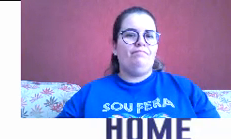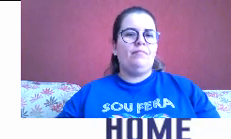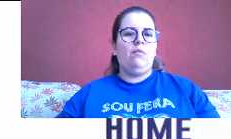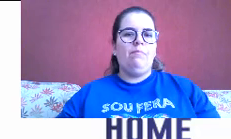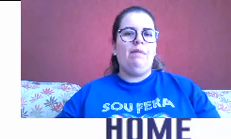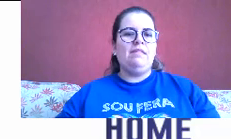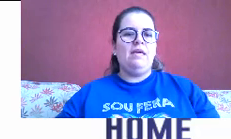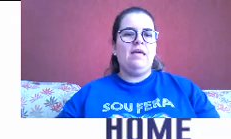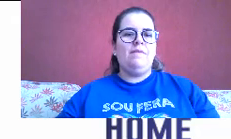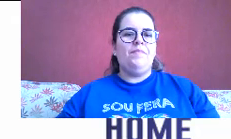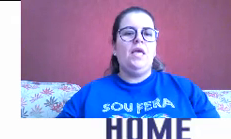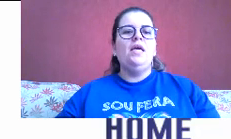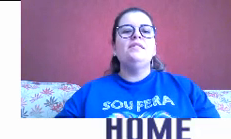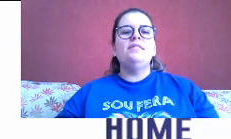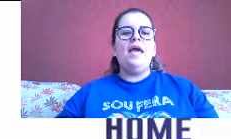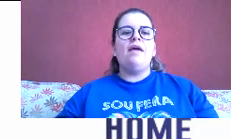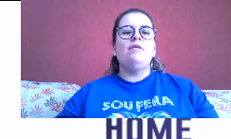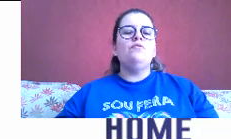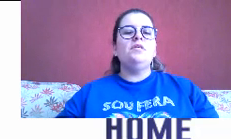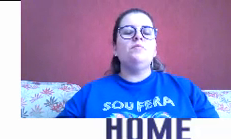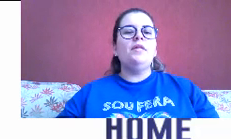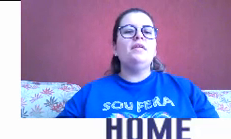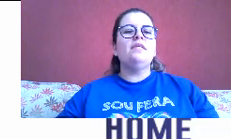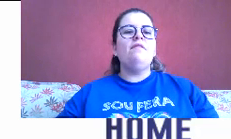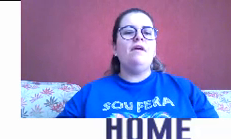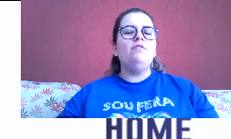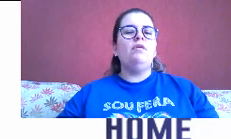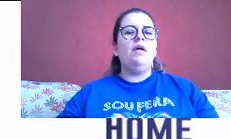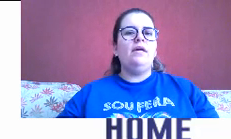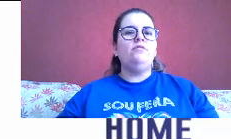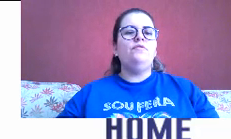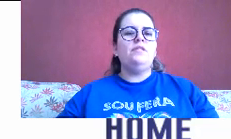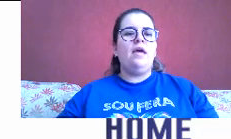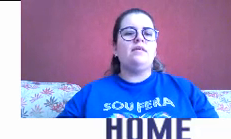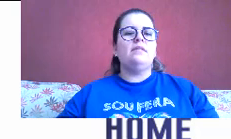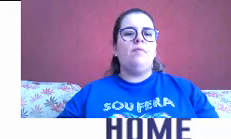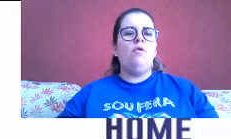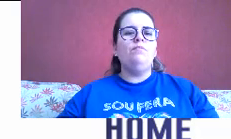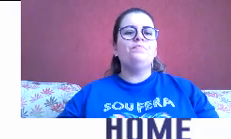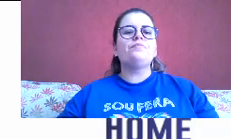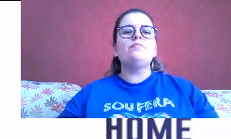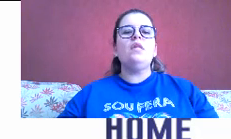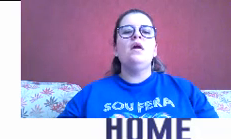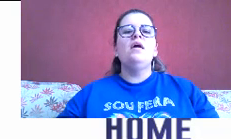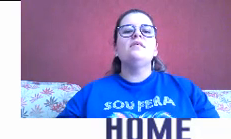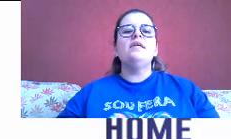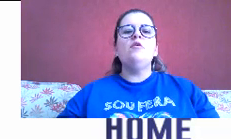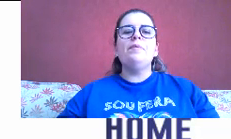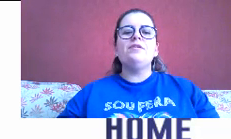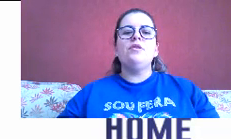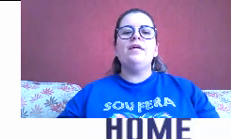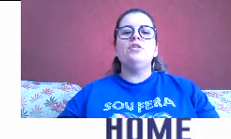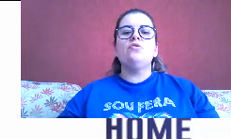coisa pensem aí c isso vocês podem ir escrevendo aí no caderno de vocês tá bom